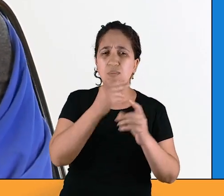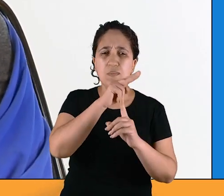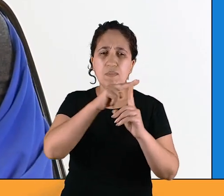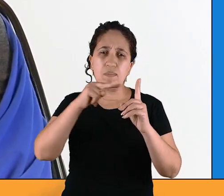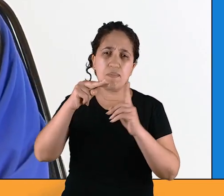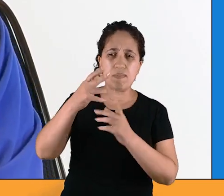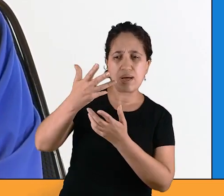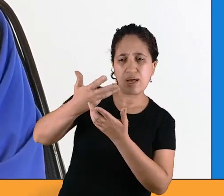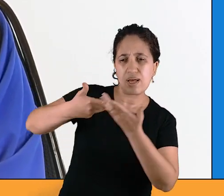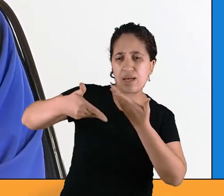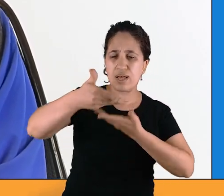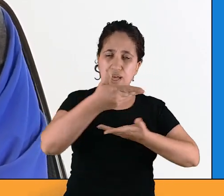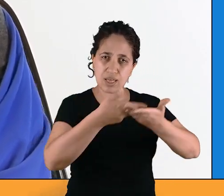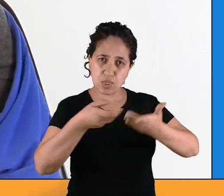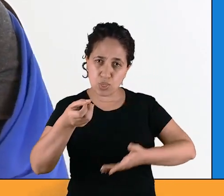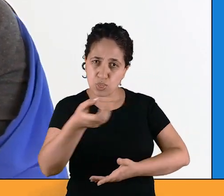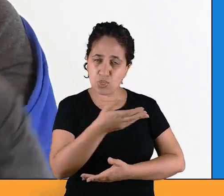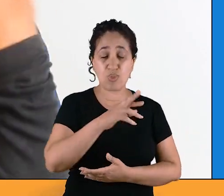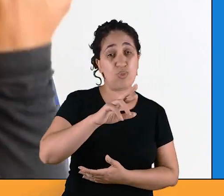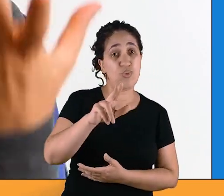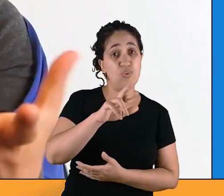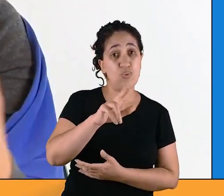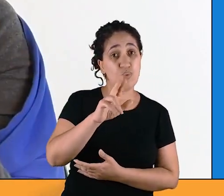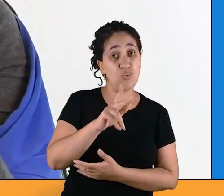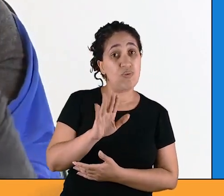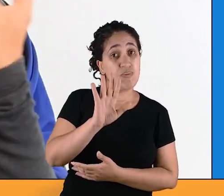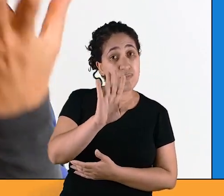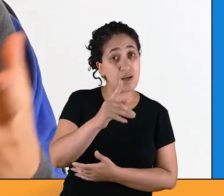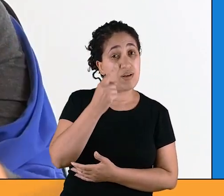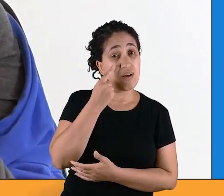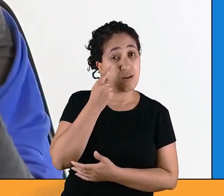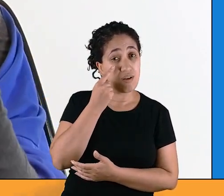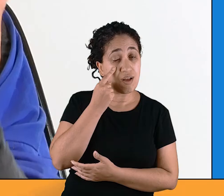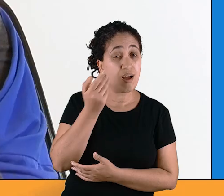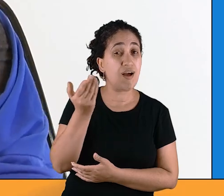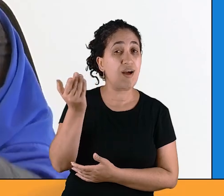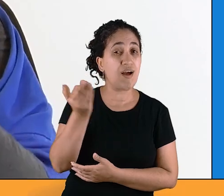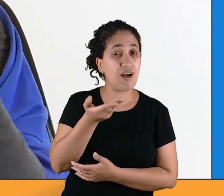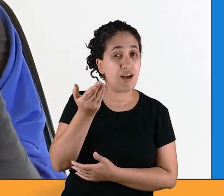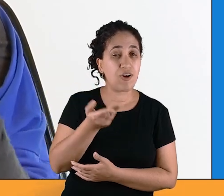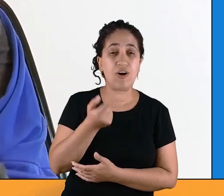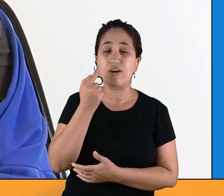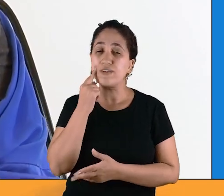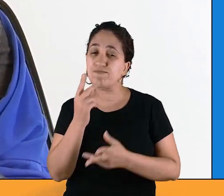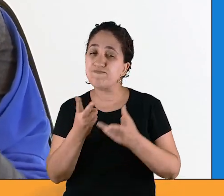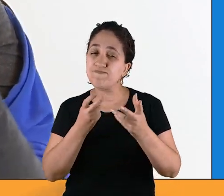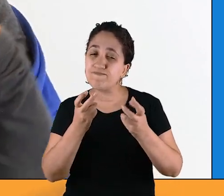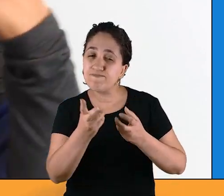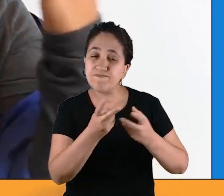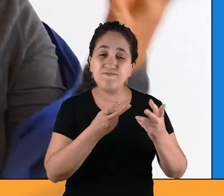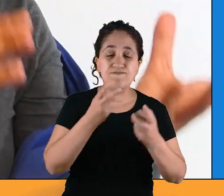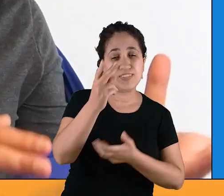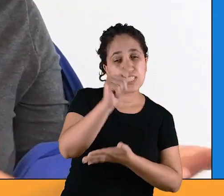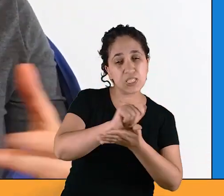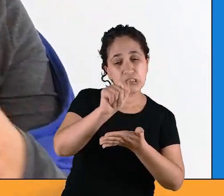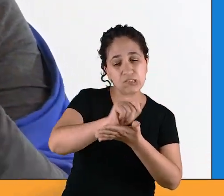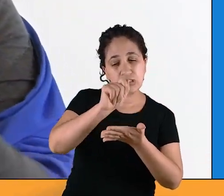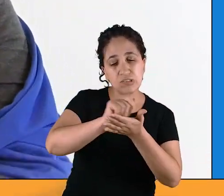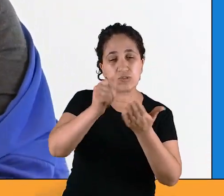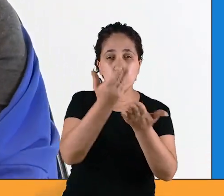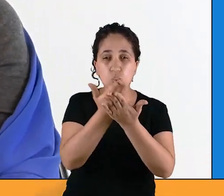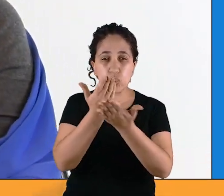perspectiva interseccional não é algo tão novo, mas que a gente vem agora redescobrindo,